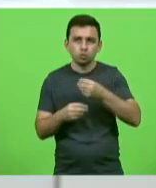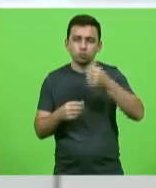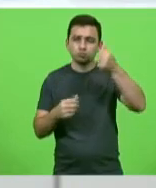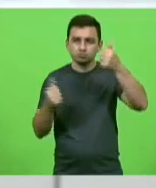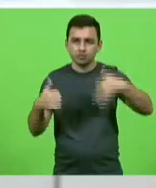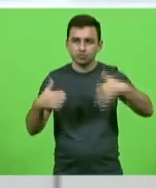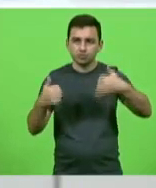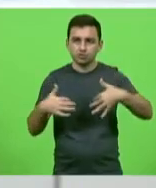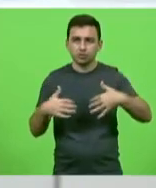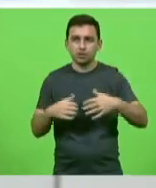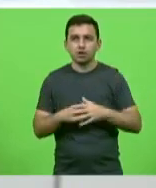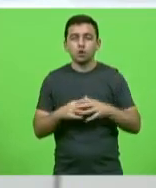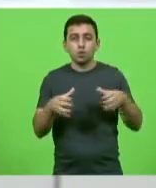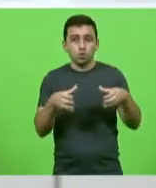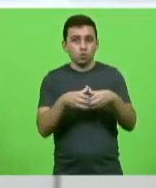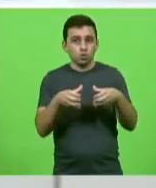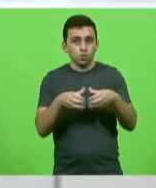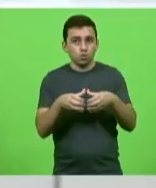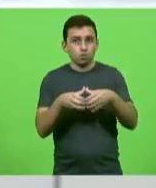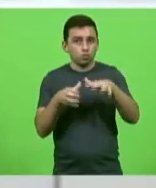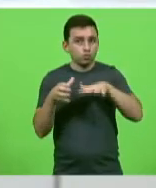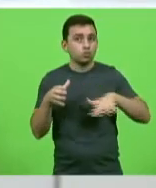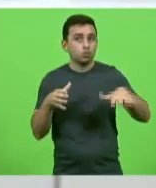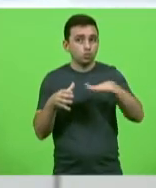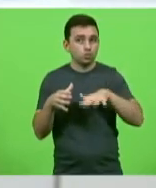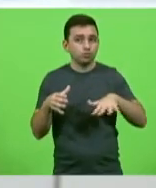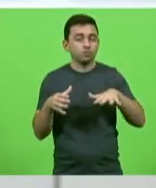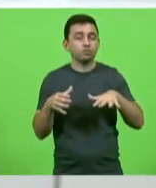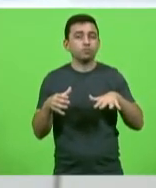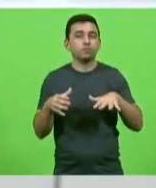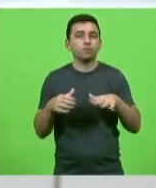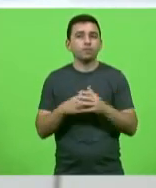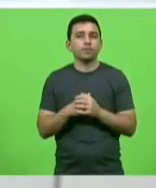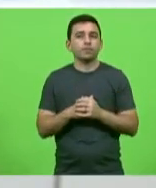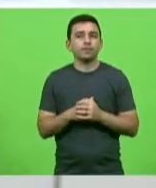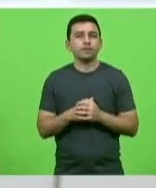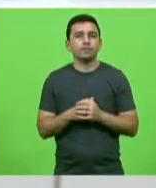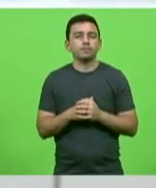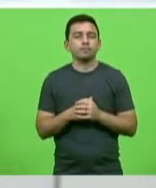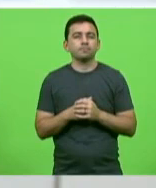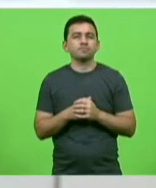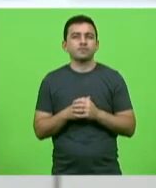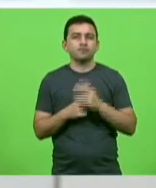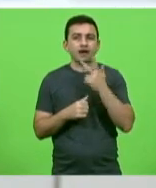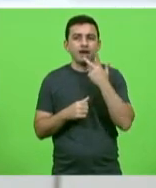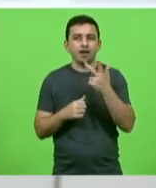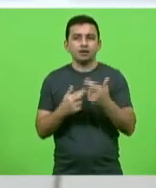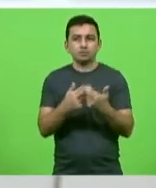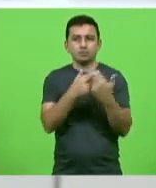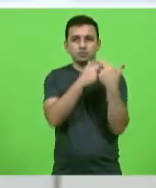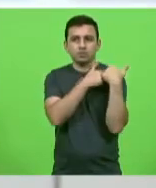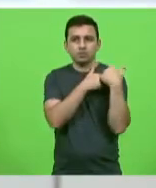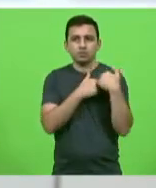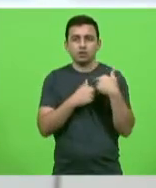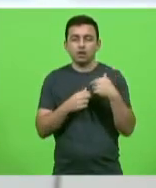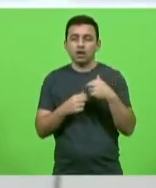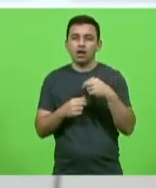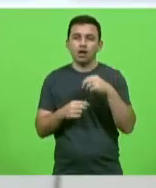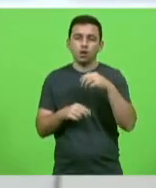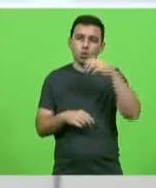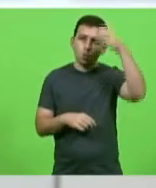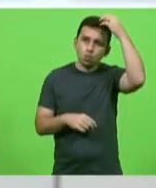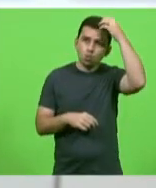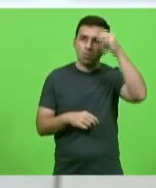geral os agentes ligados ao procedimento atribui ainda que discretamente a responsabilidade usa os outros